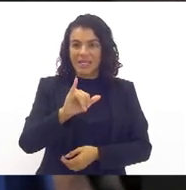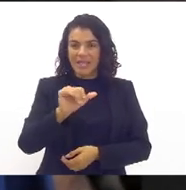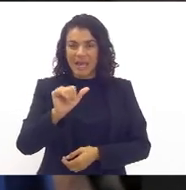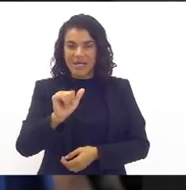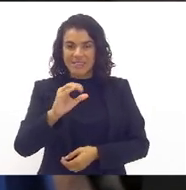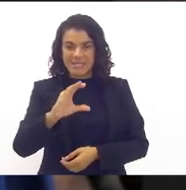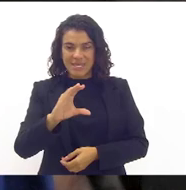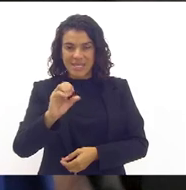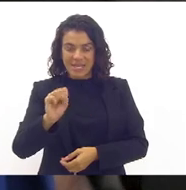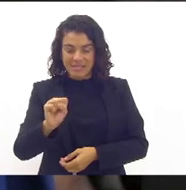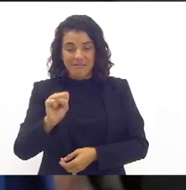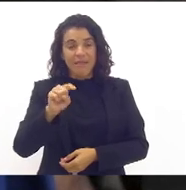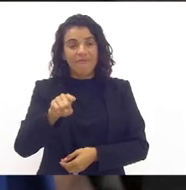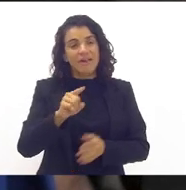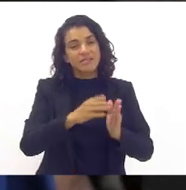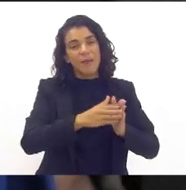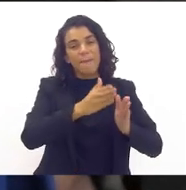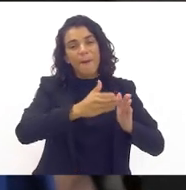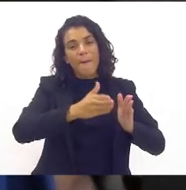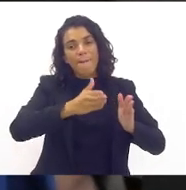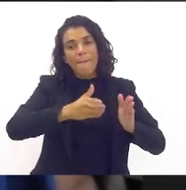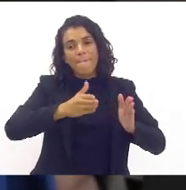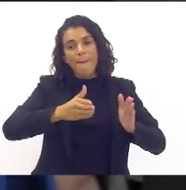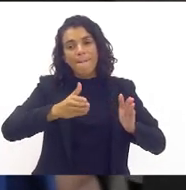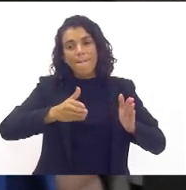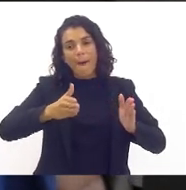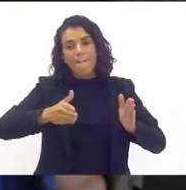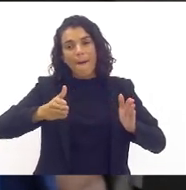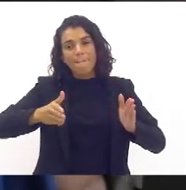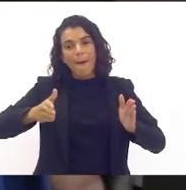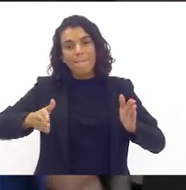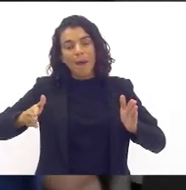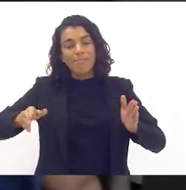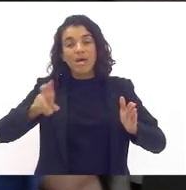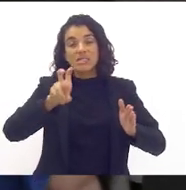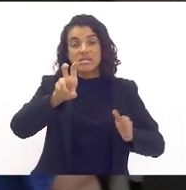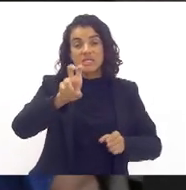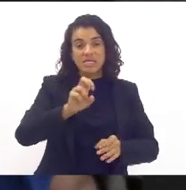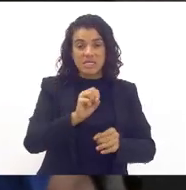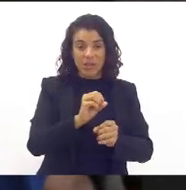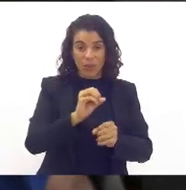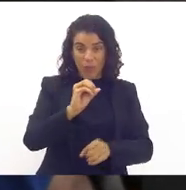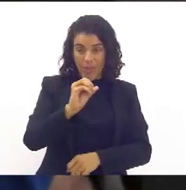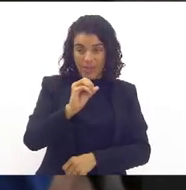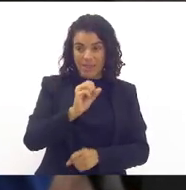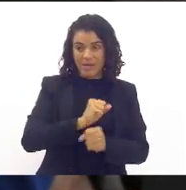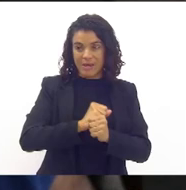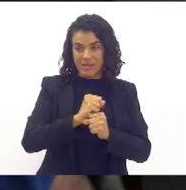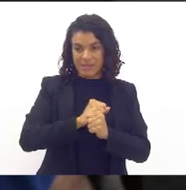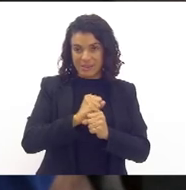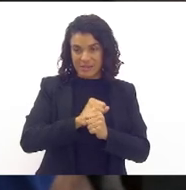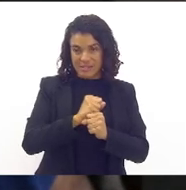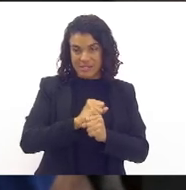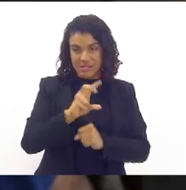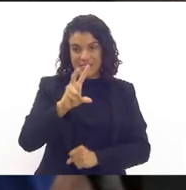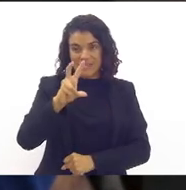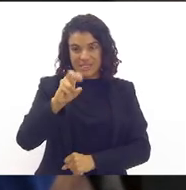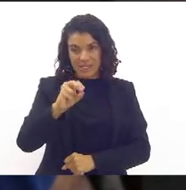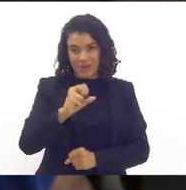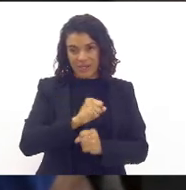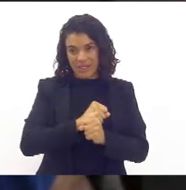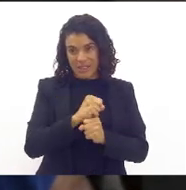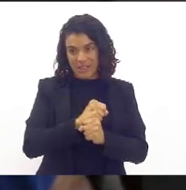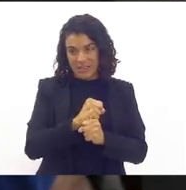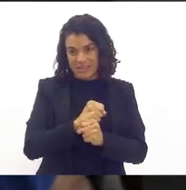se dando paulatinamente em 50 anos. Passar para o destino. Né, em 50